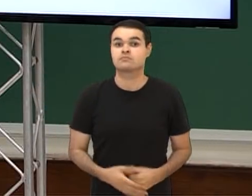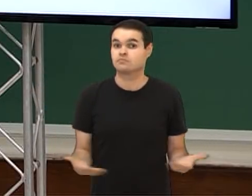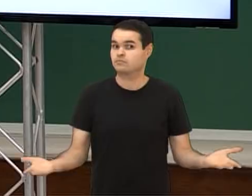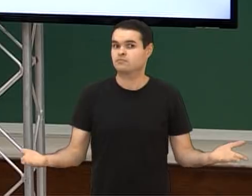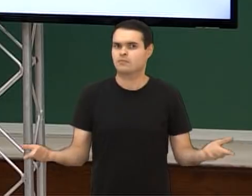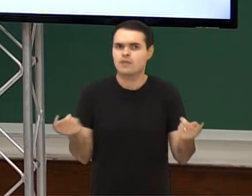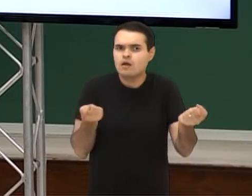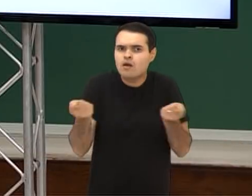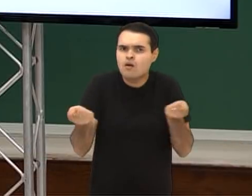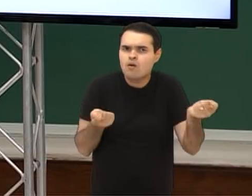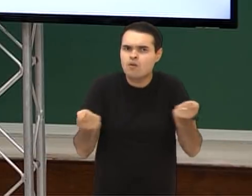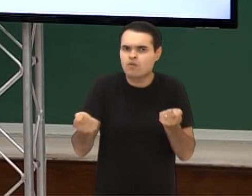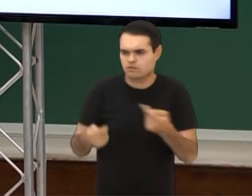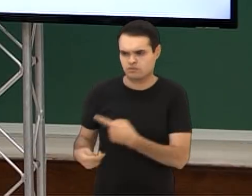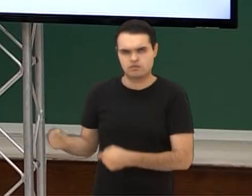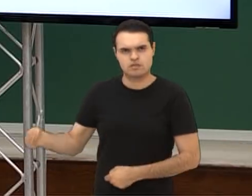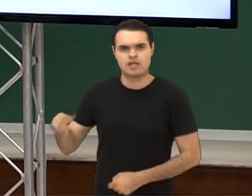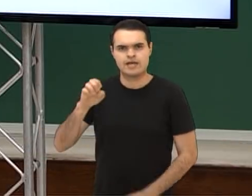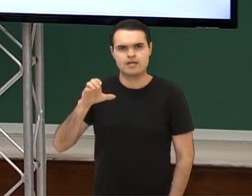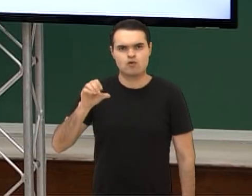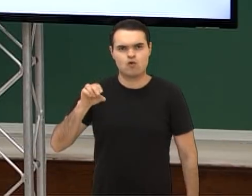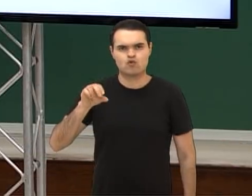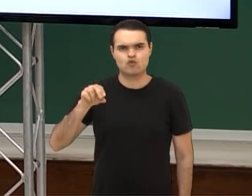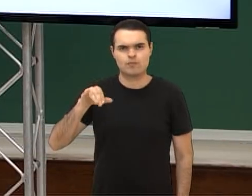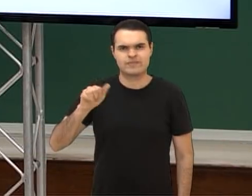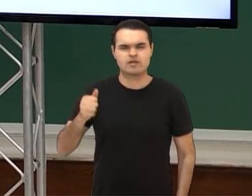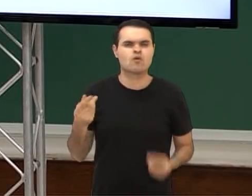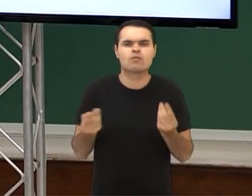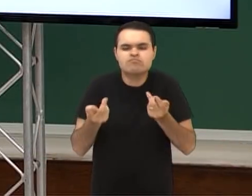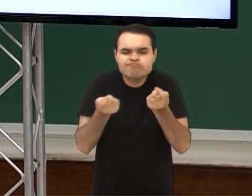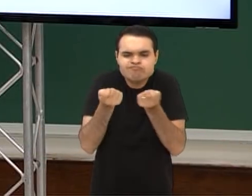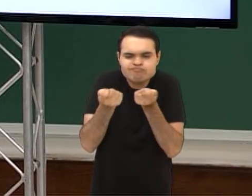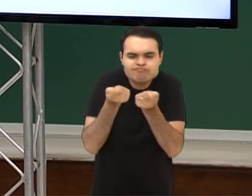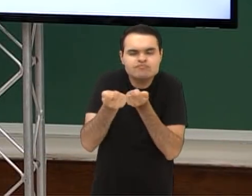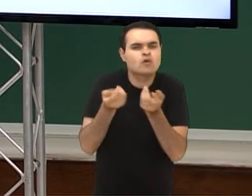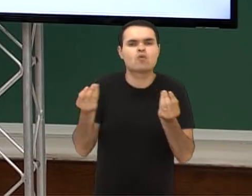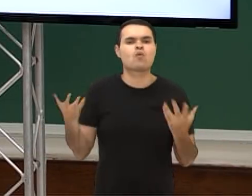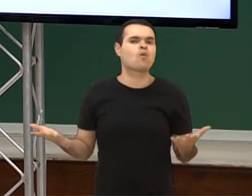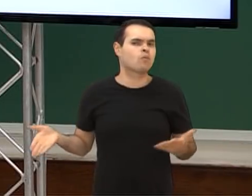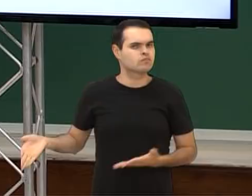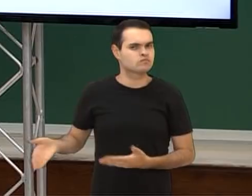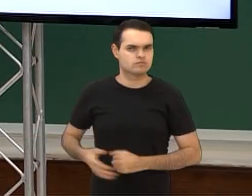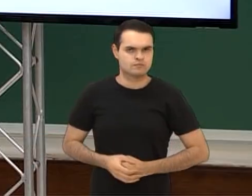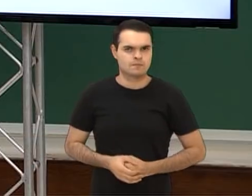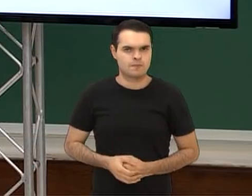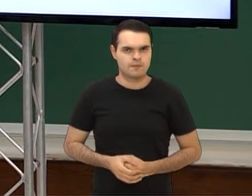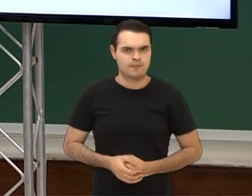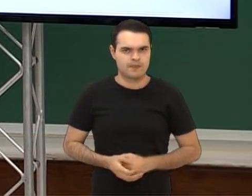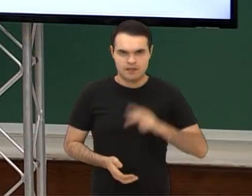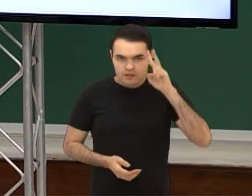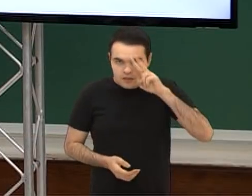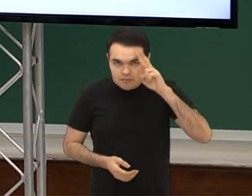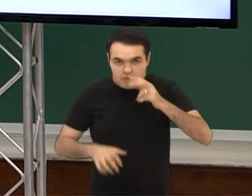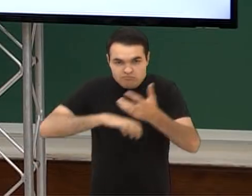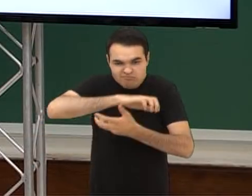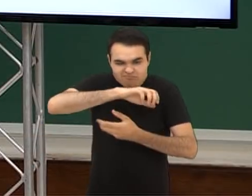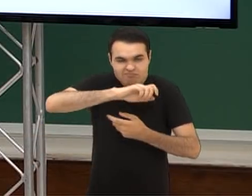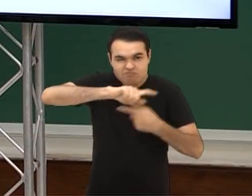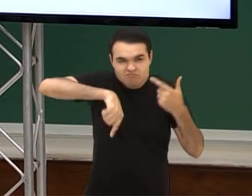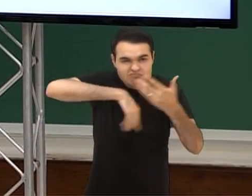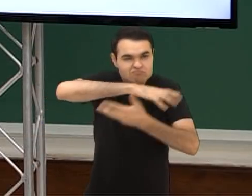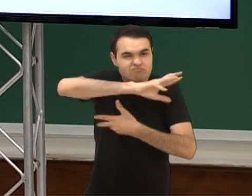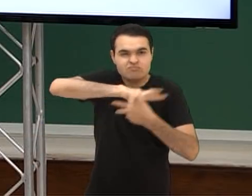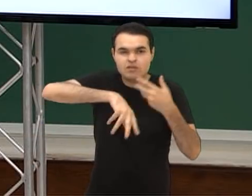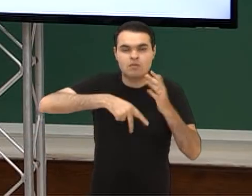E a economia do governo Dilma Rousseff? Como que o Brasil se comportou economicamente no governo dela? Lembra da crise de 2007,